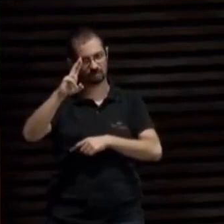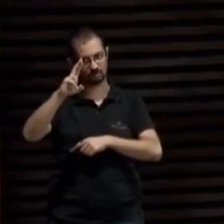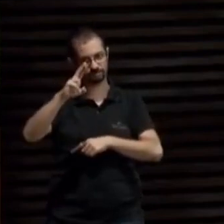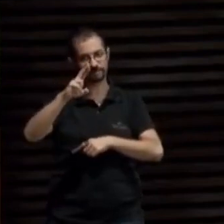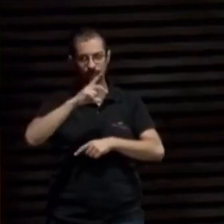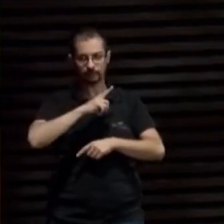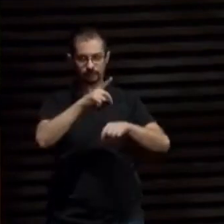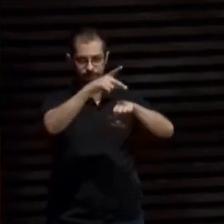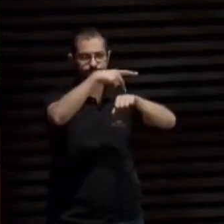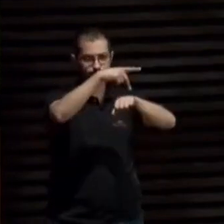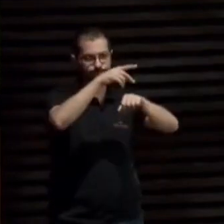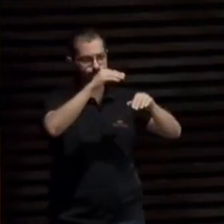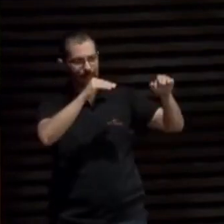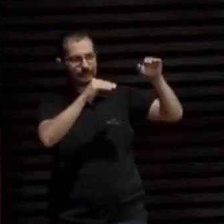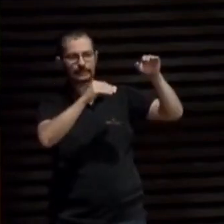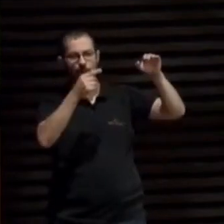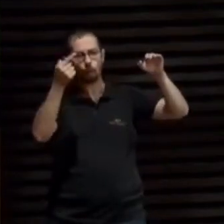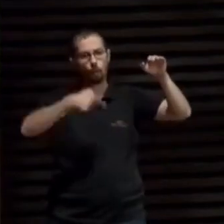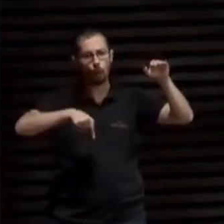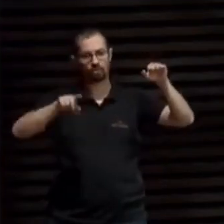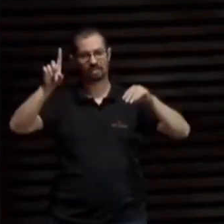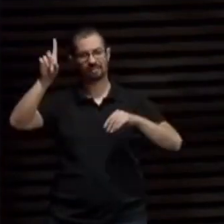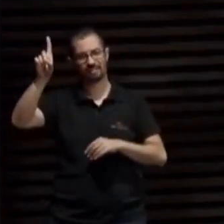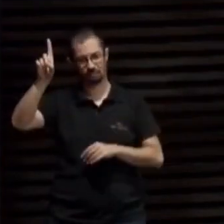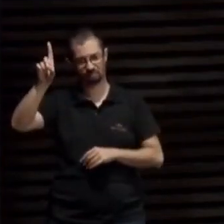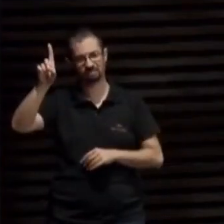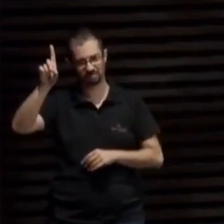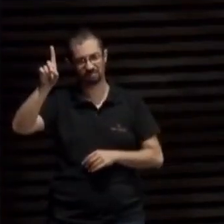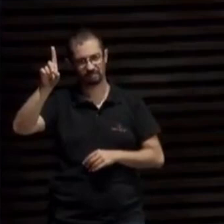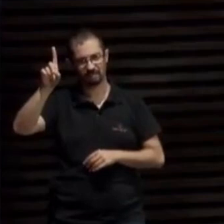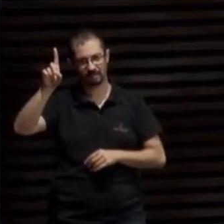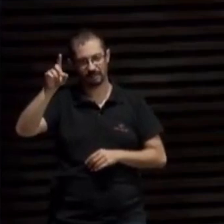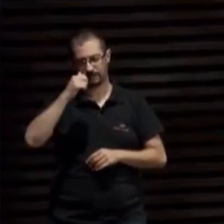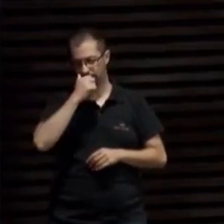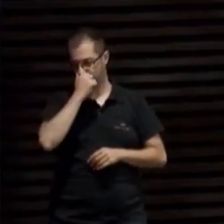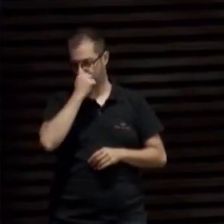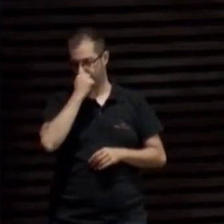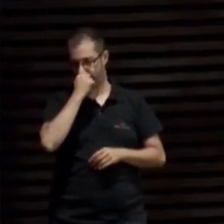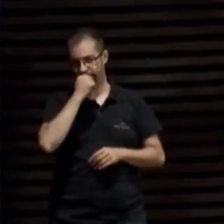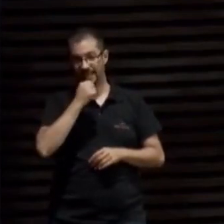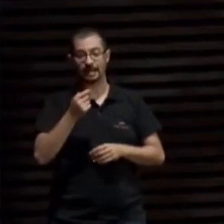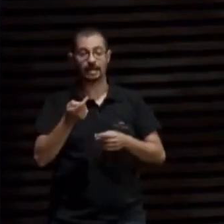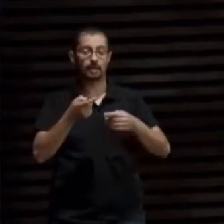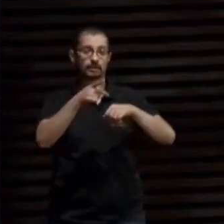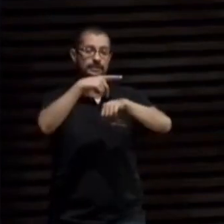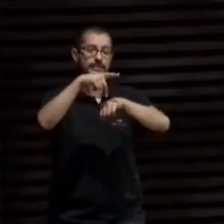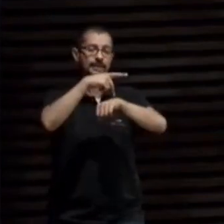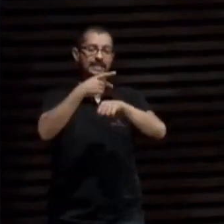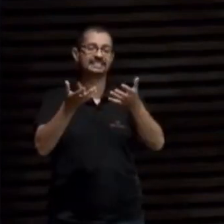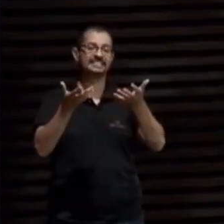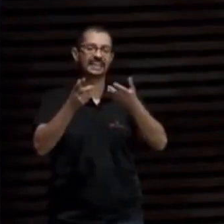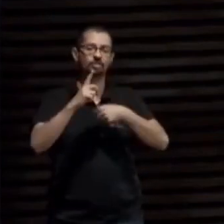vertente de controle. E o anticristo só vai se manifestar quando houver o controle mundial.